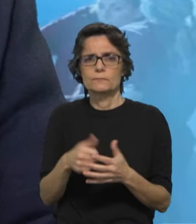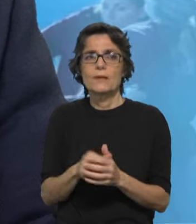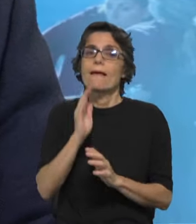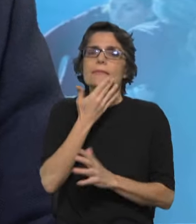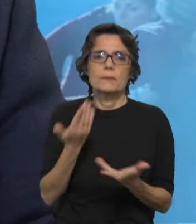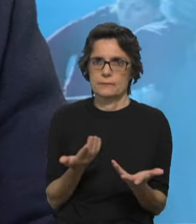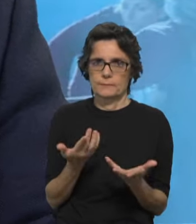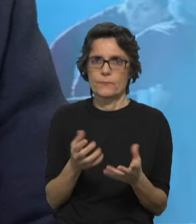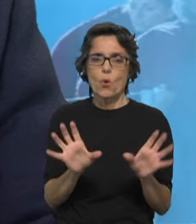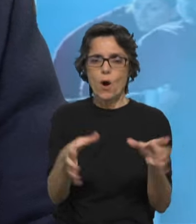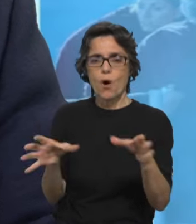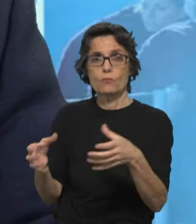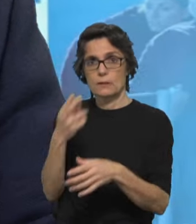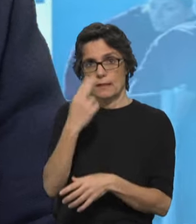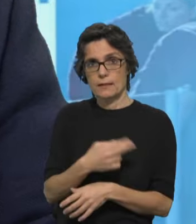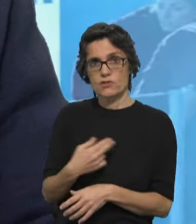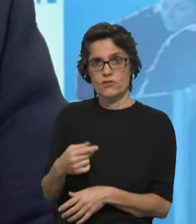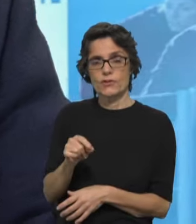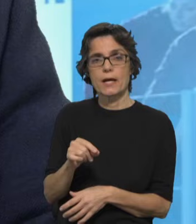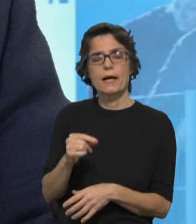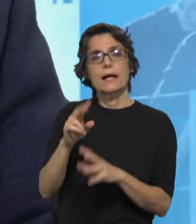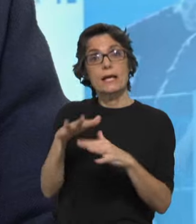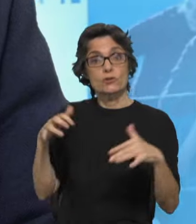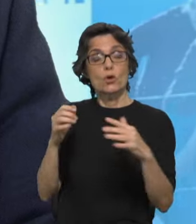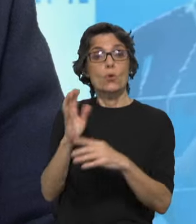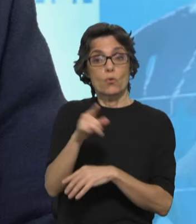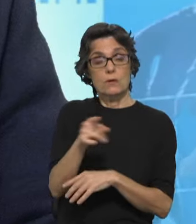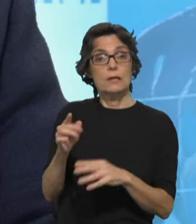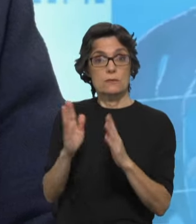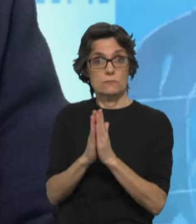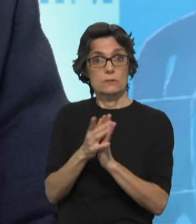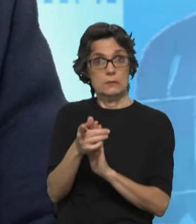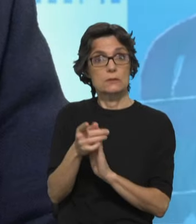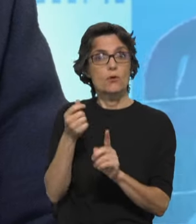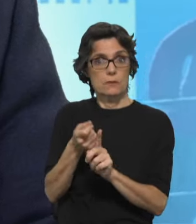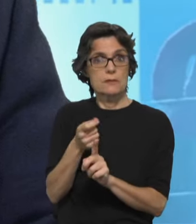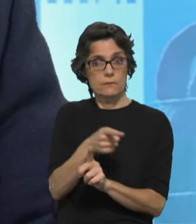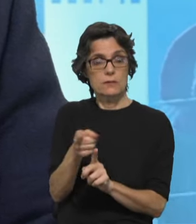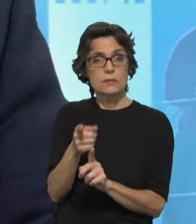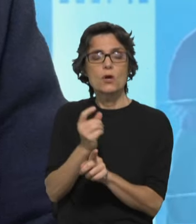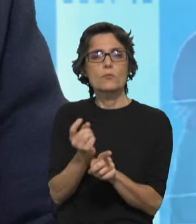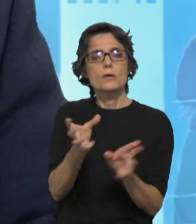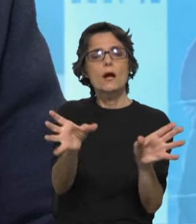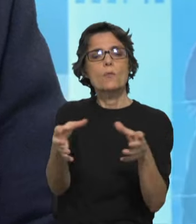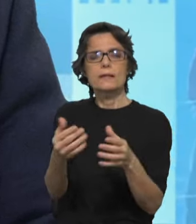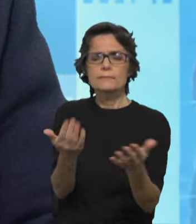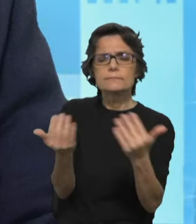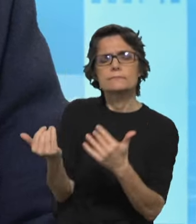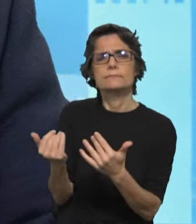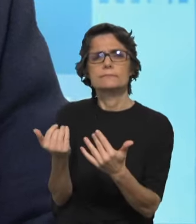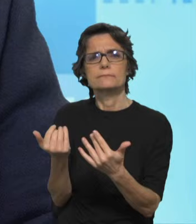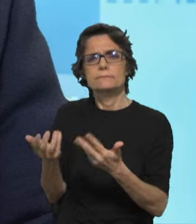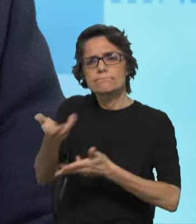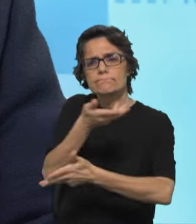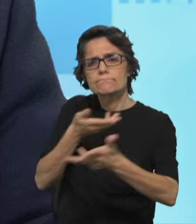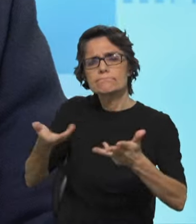as comunidades cristãs e o Congresso Eucarístico é um desafio, sobretudo nesse sentido, de convidar as comunidades cristãs a fazerem